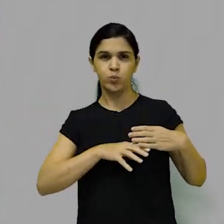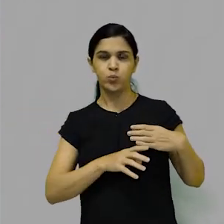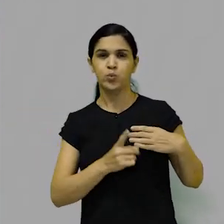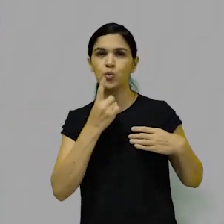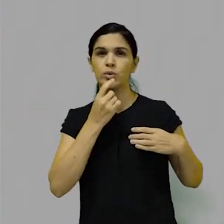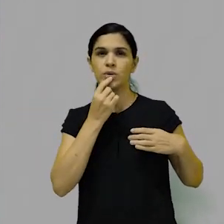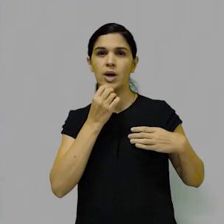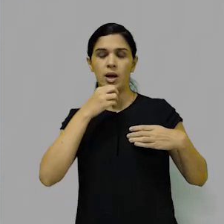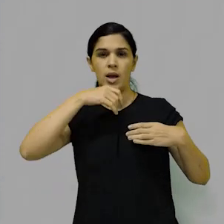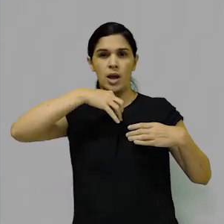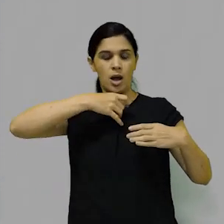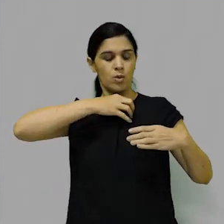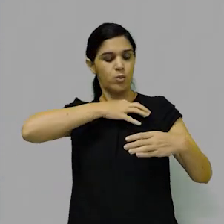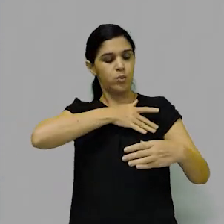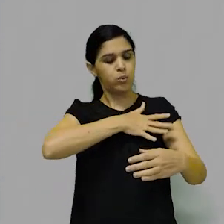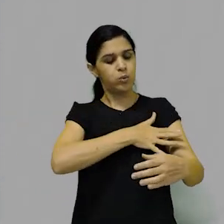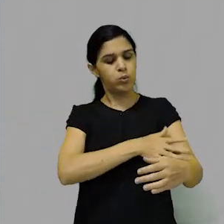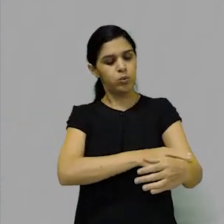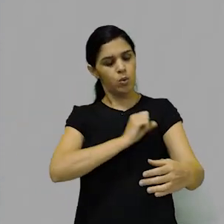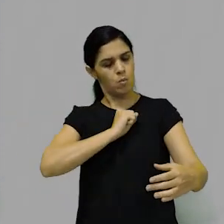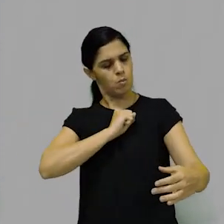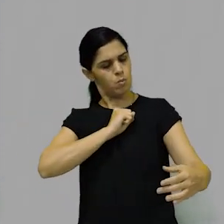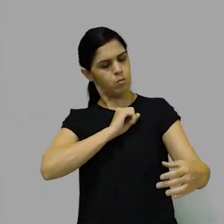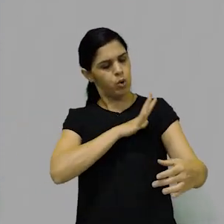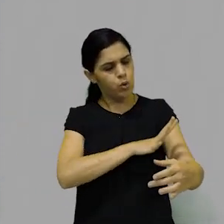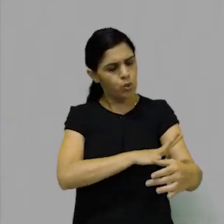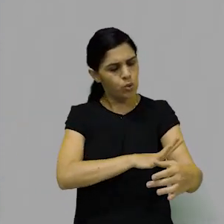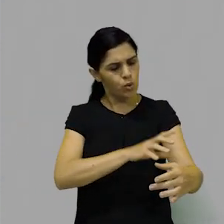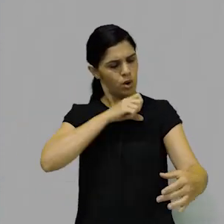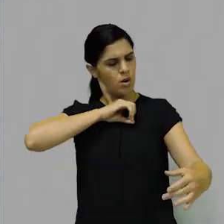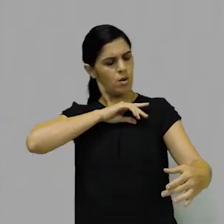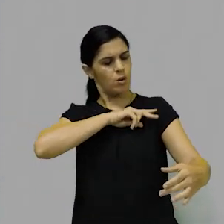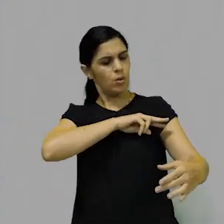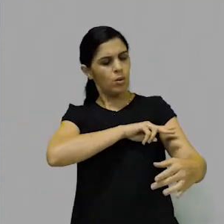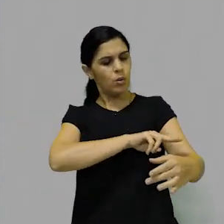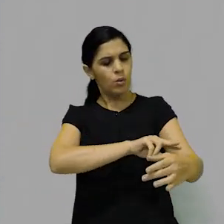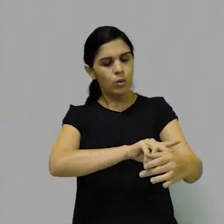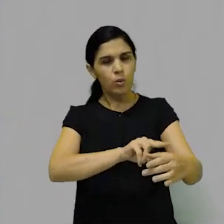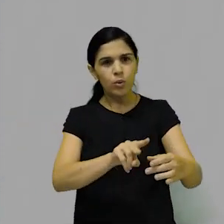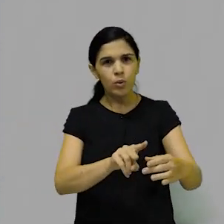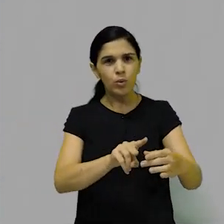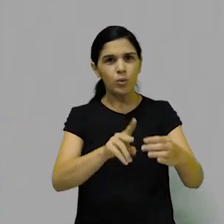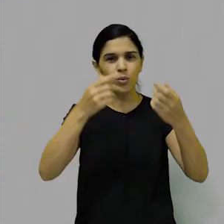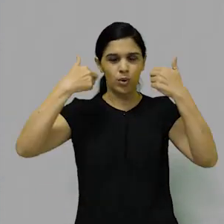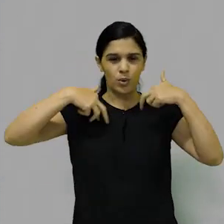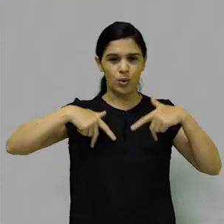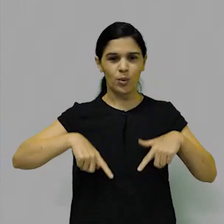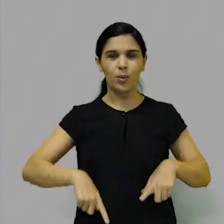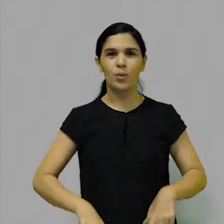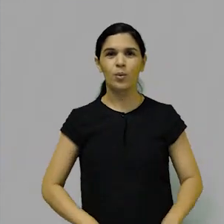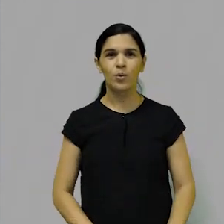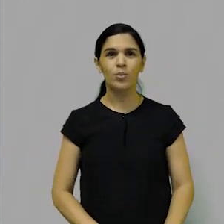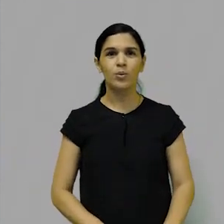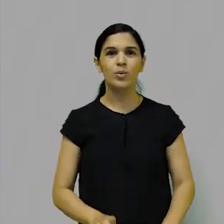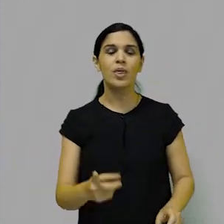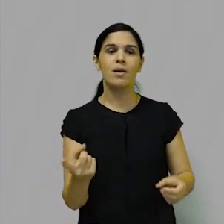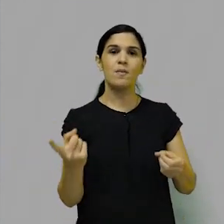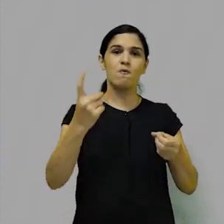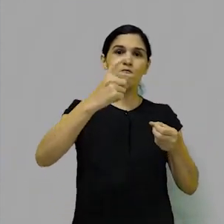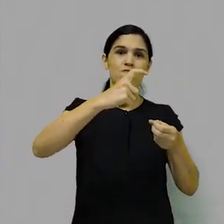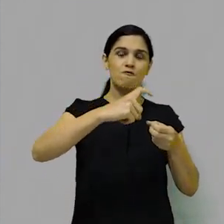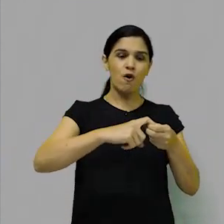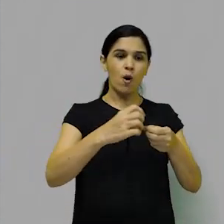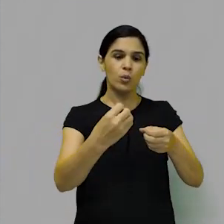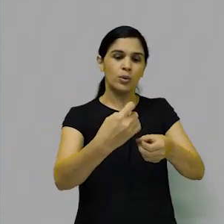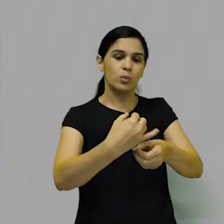direito. Esse ventrículo acontecia a sístole, esse sangue era jogado através da artéria pulmonar para os